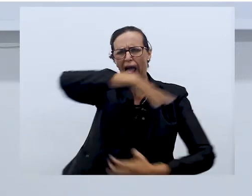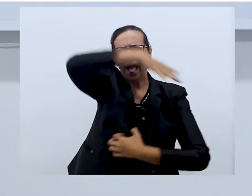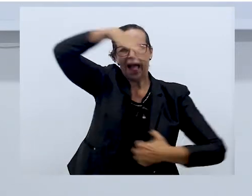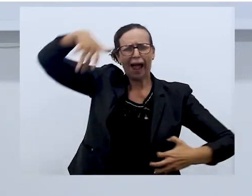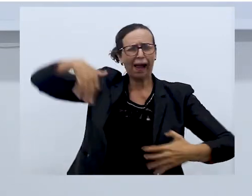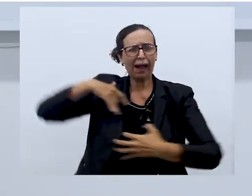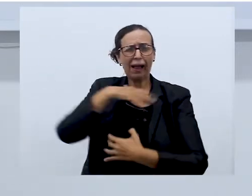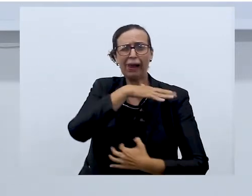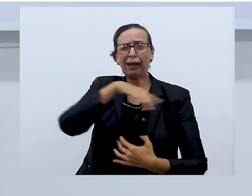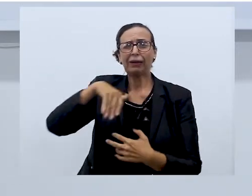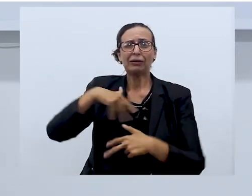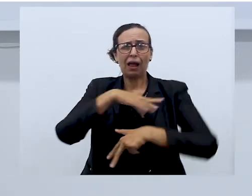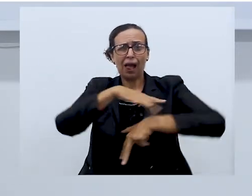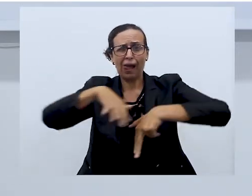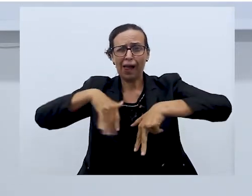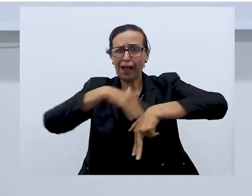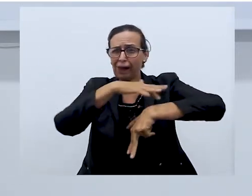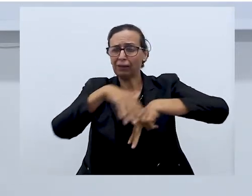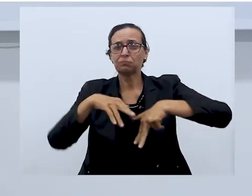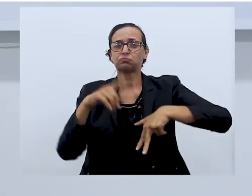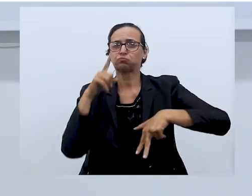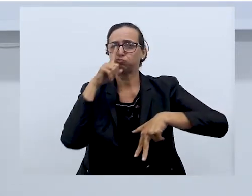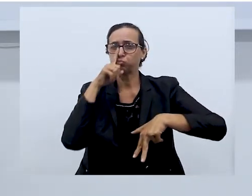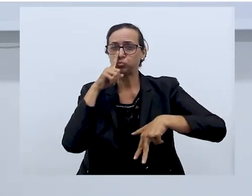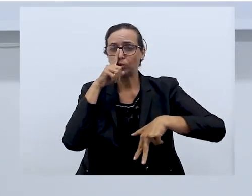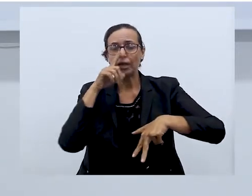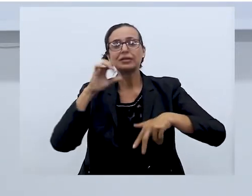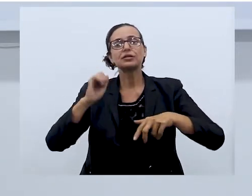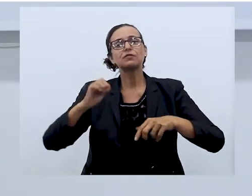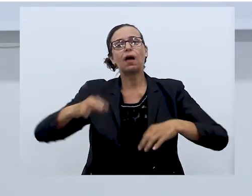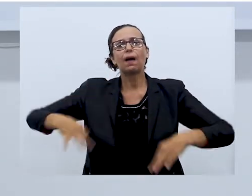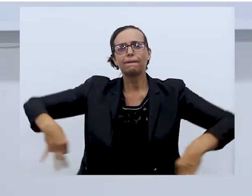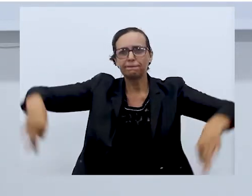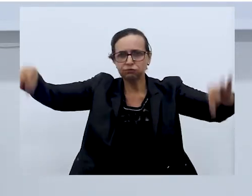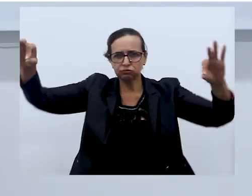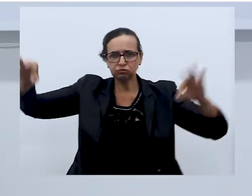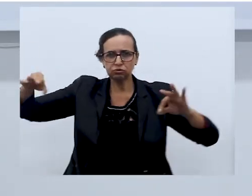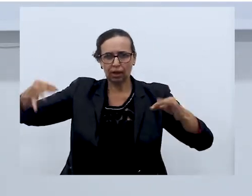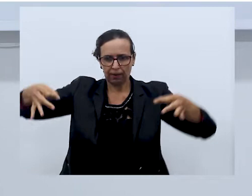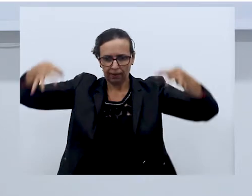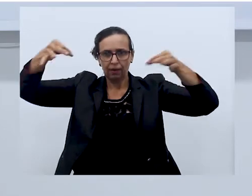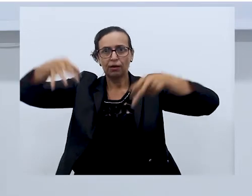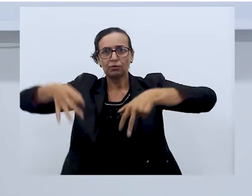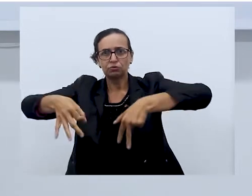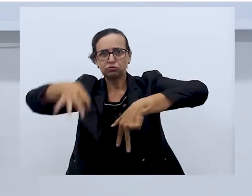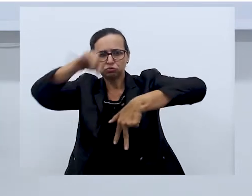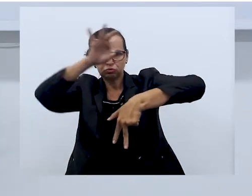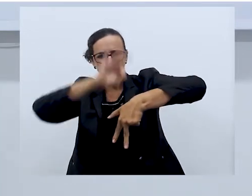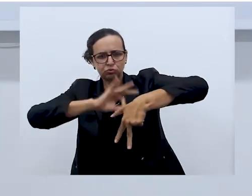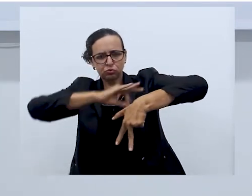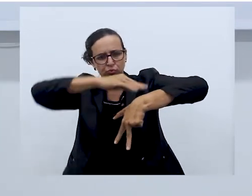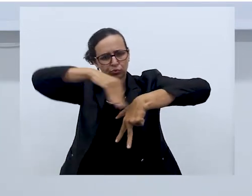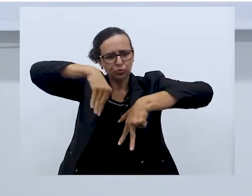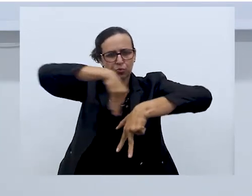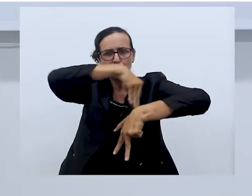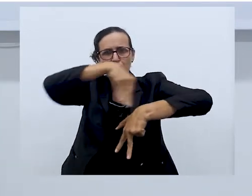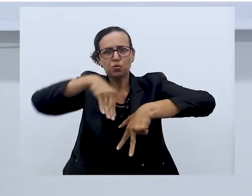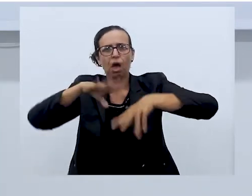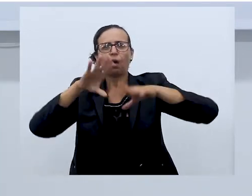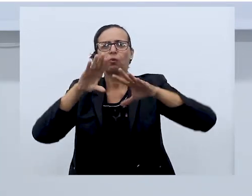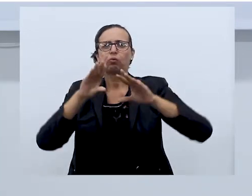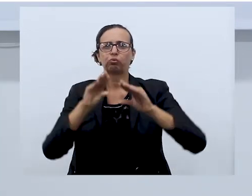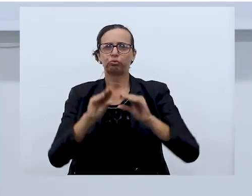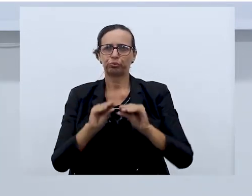aumentar as chamas. Pedir então para que, se houver por perto algum cobertor ou um pano grosso, para que cubra essa pessoa, para que